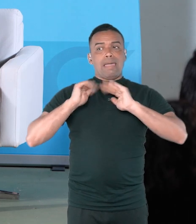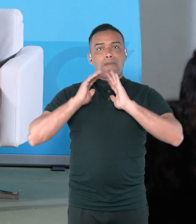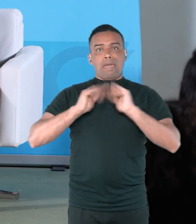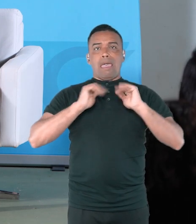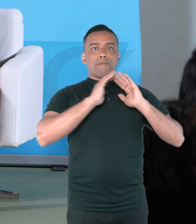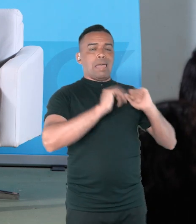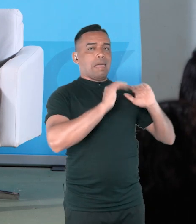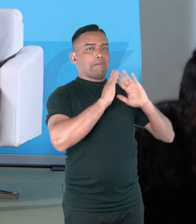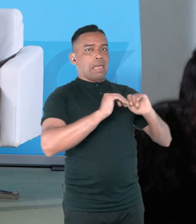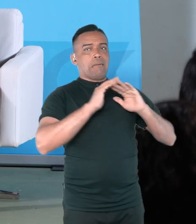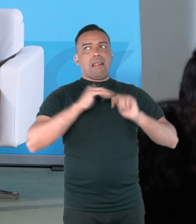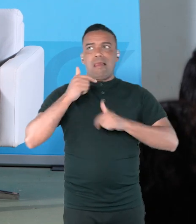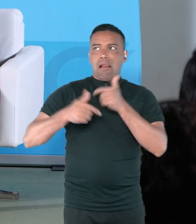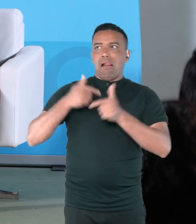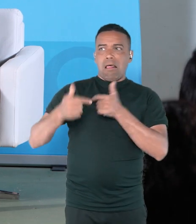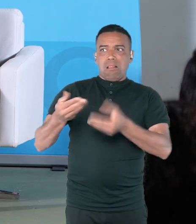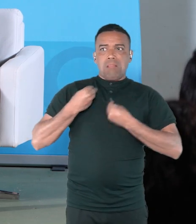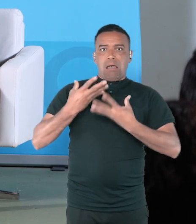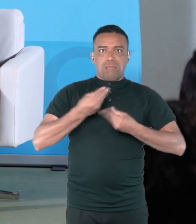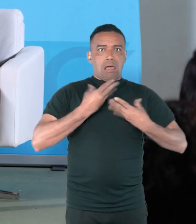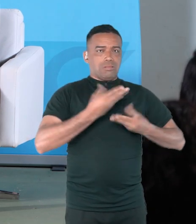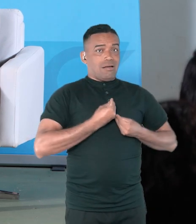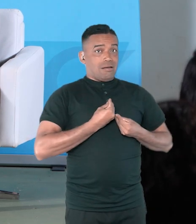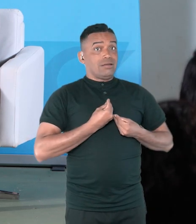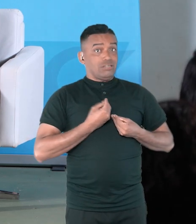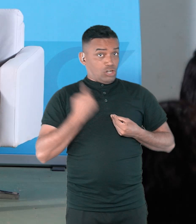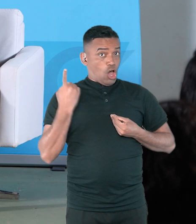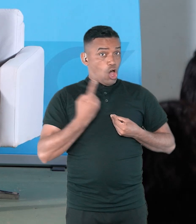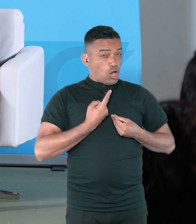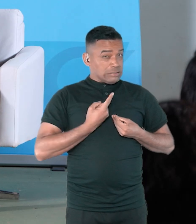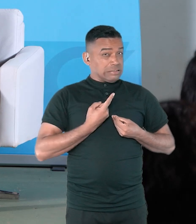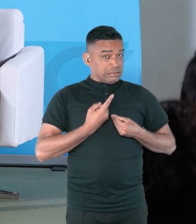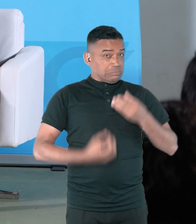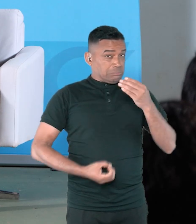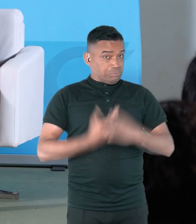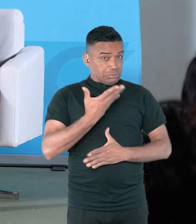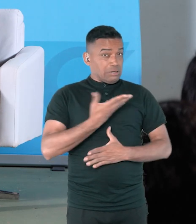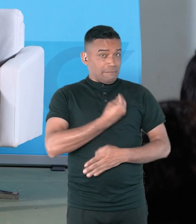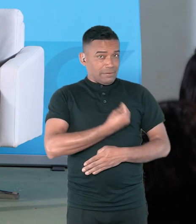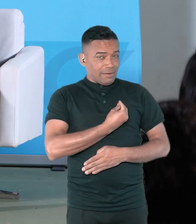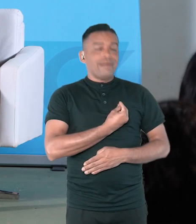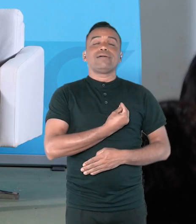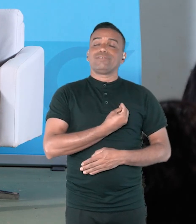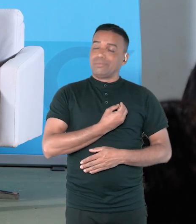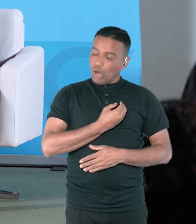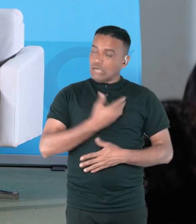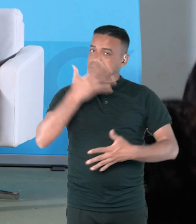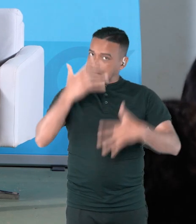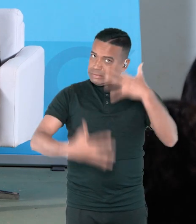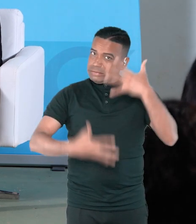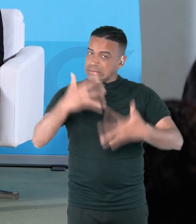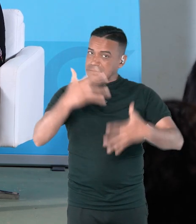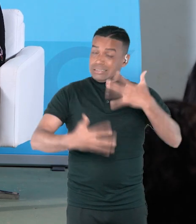demandas na vida que a gente inventou viver, você pode se danar, mesmo